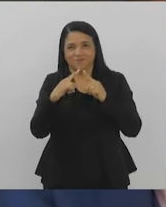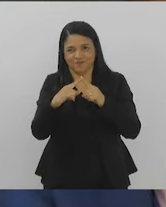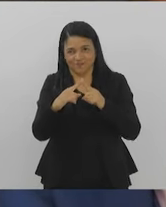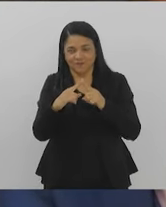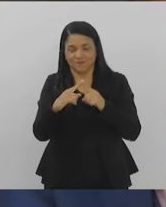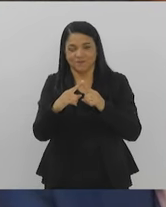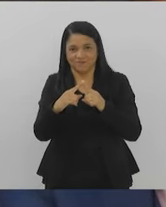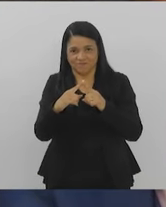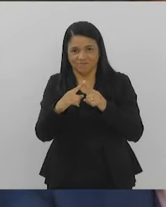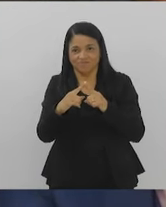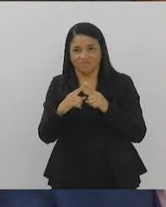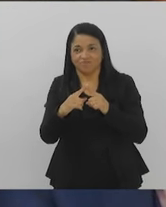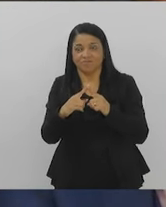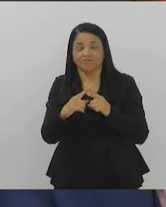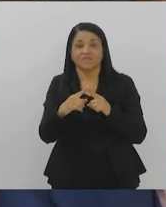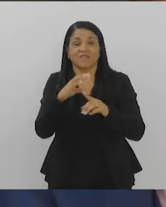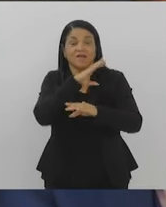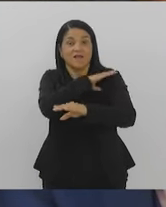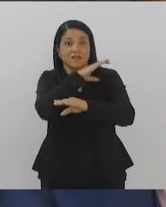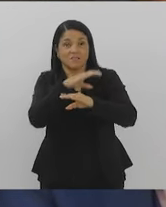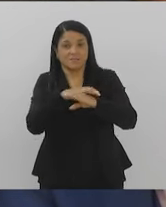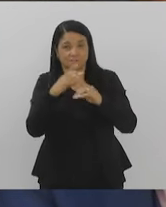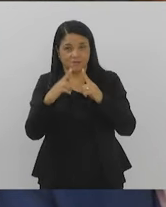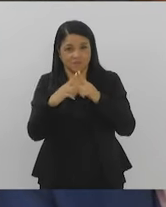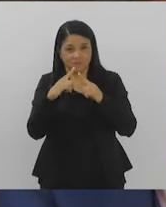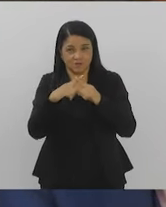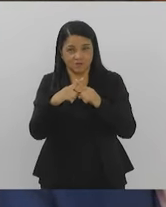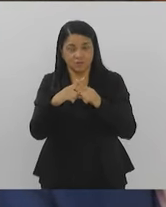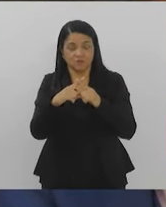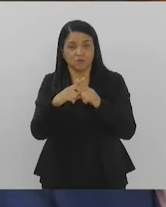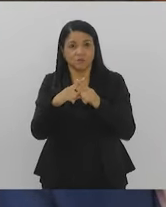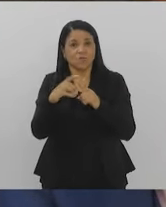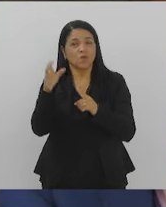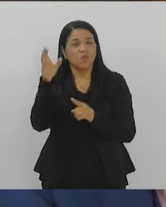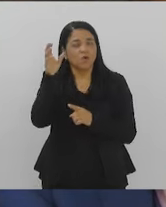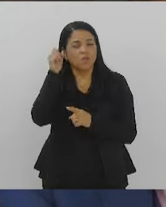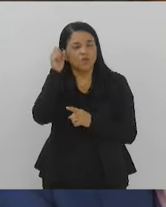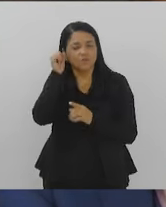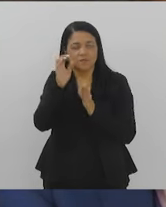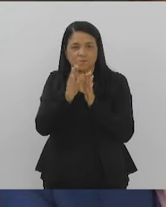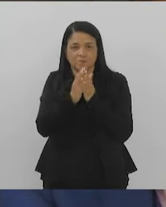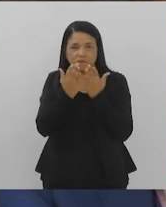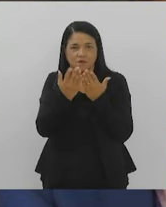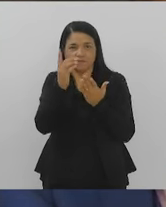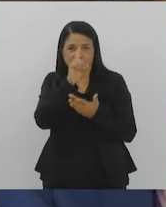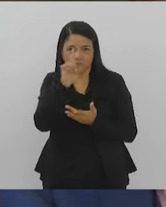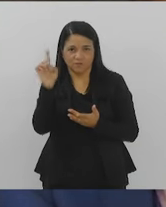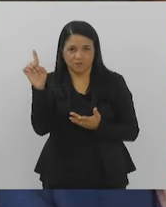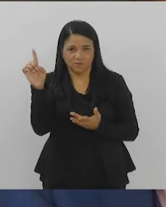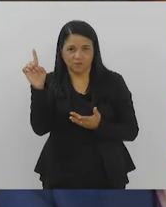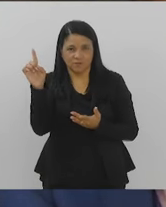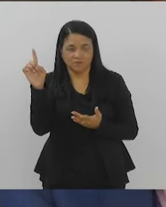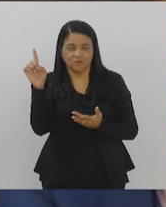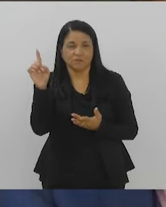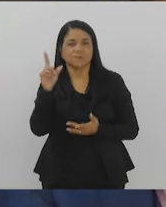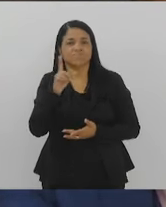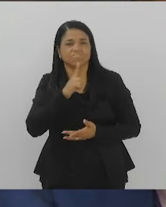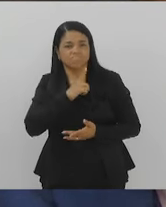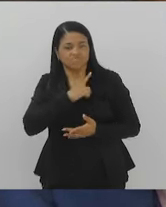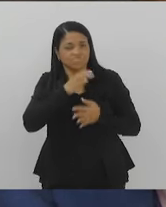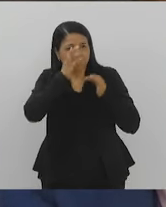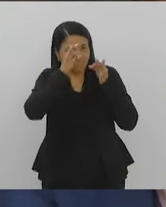A Assembleia de Deus vem comigo, ouvi a palavra de Deus, e terás a